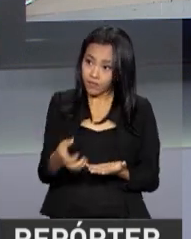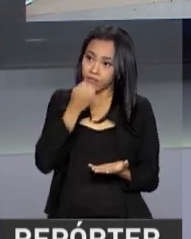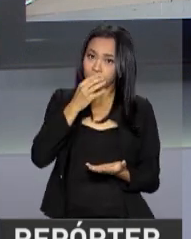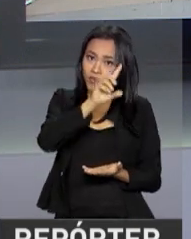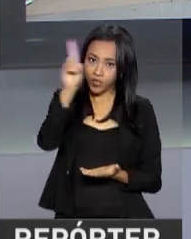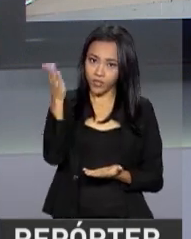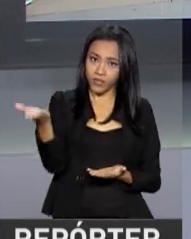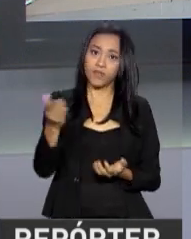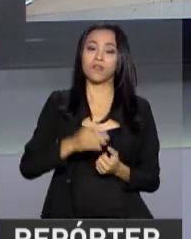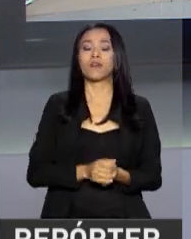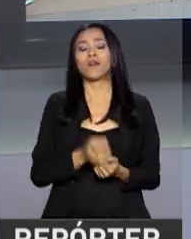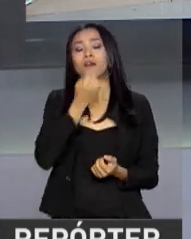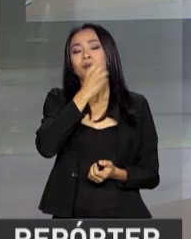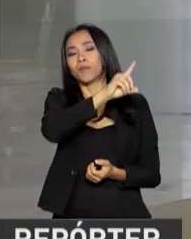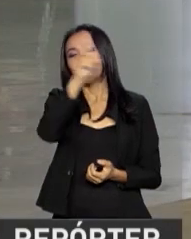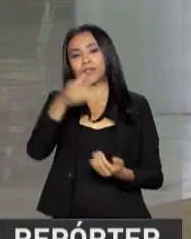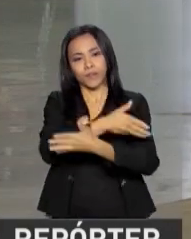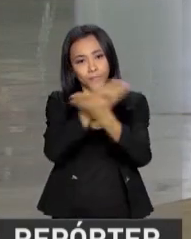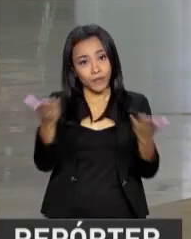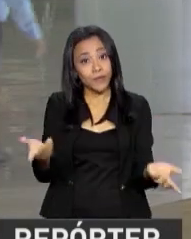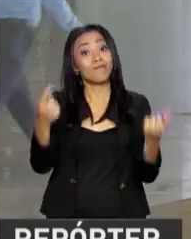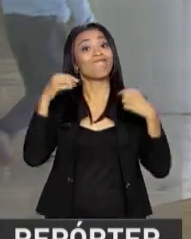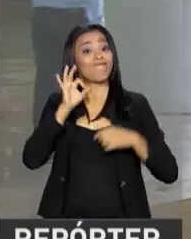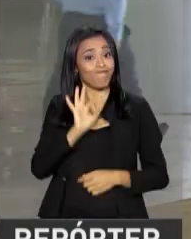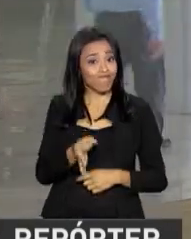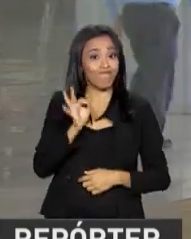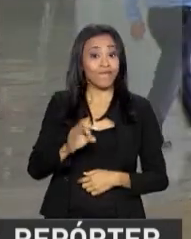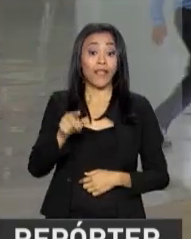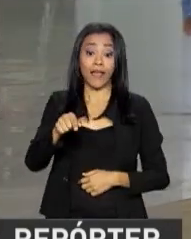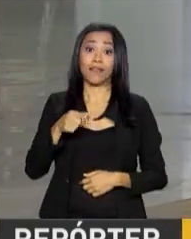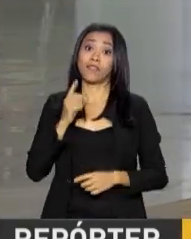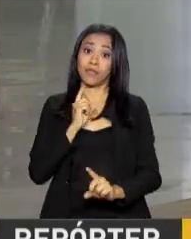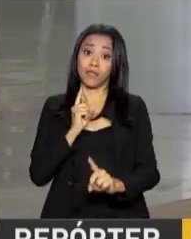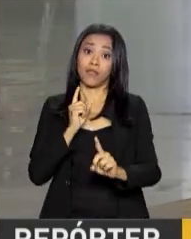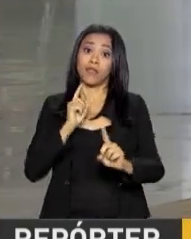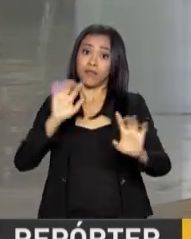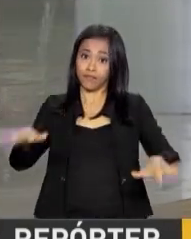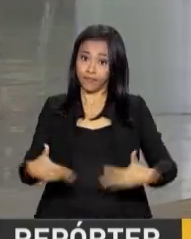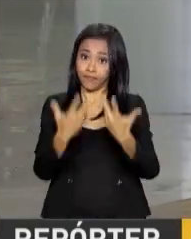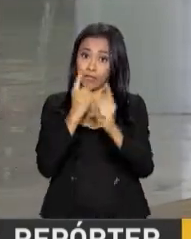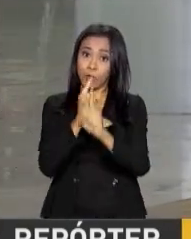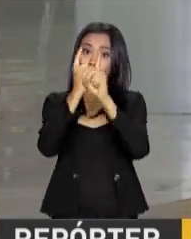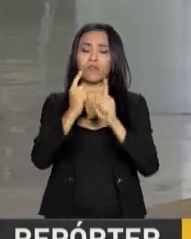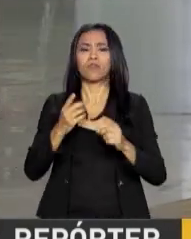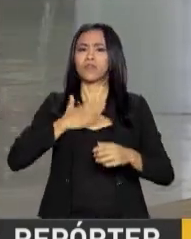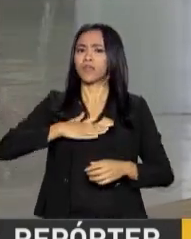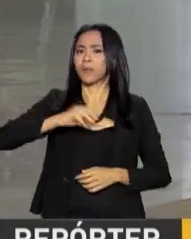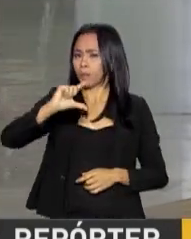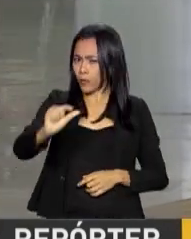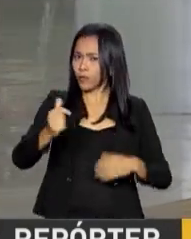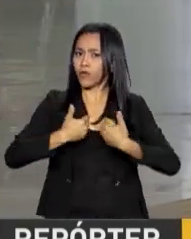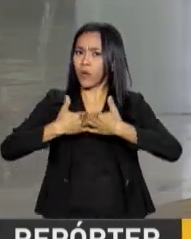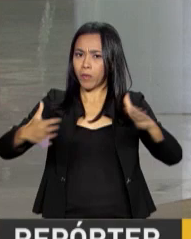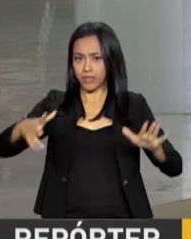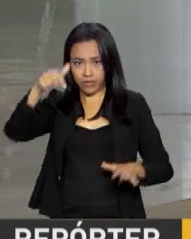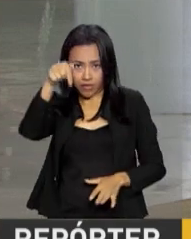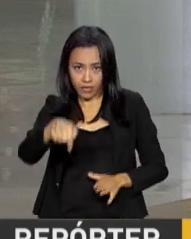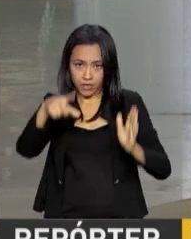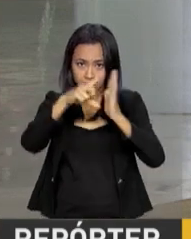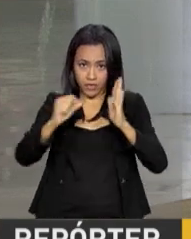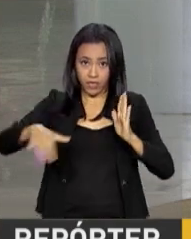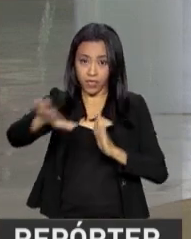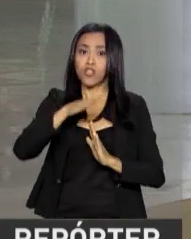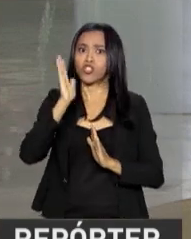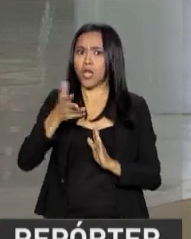você bom dia pra isso é bom dia a todos pois esta isso essa cerimônia deve começar em instantes aqui no salão leste do palácio do planalto só não já